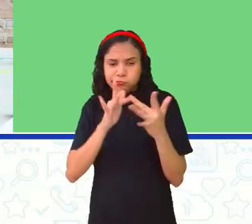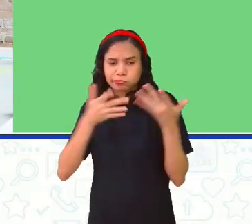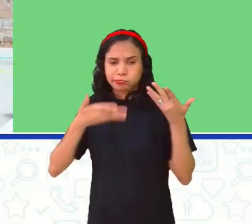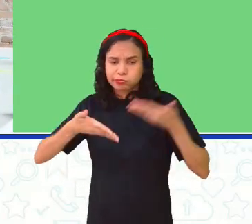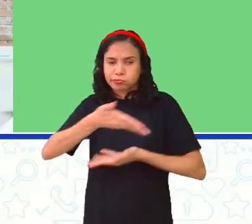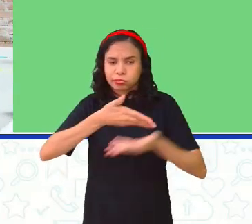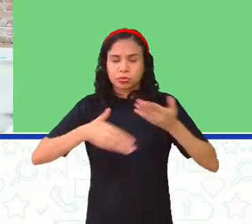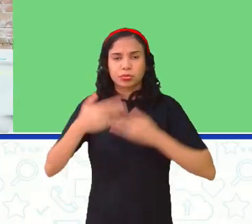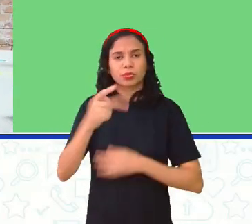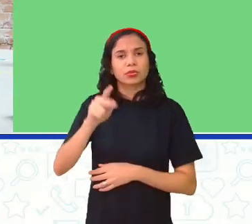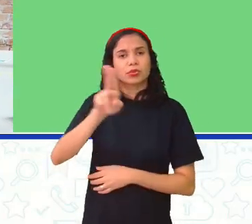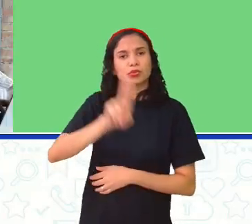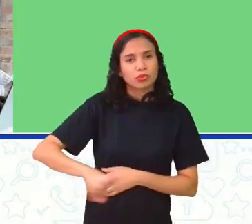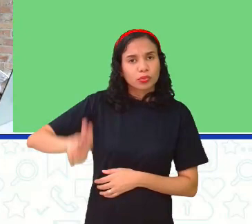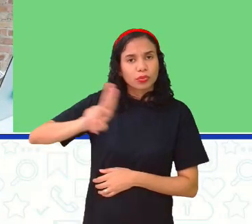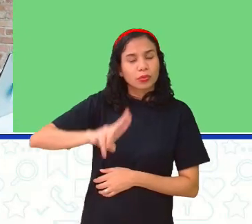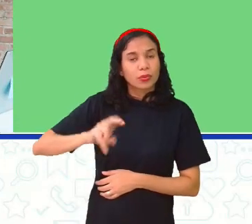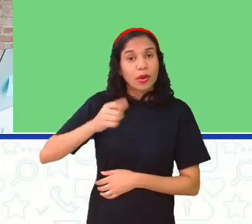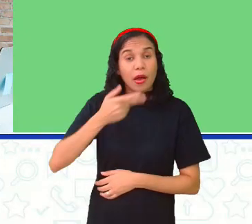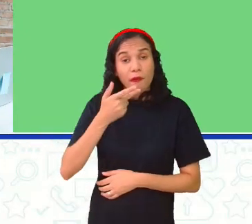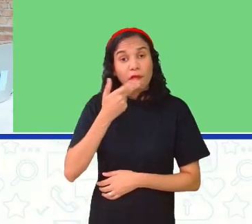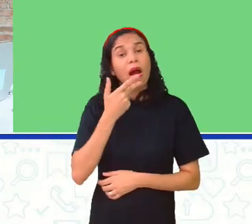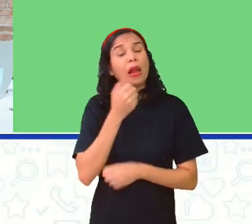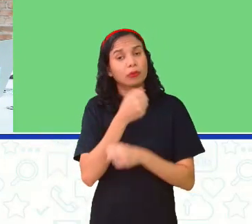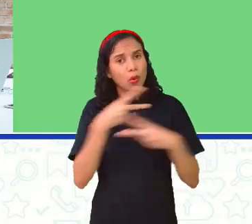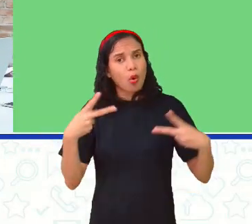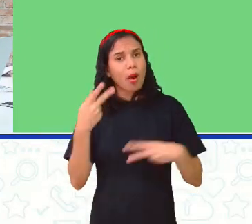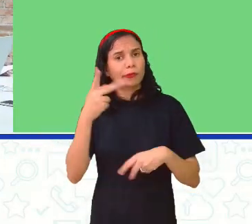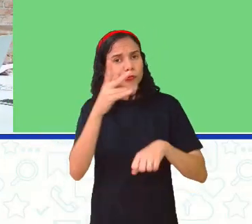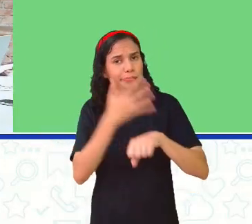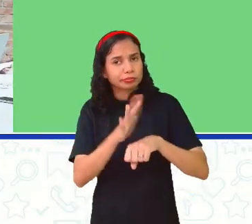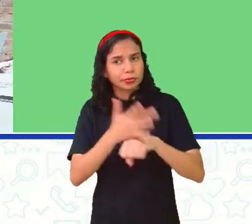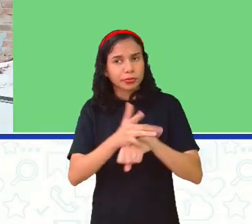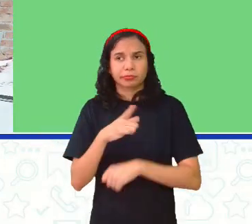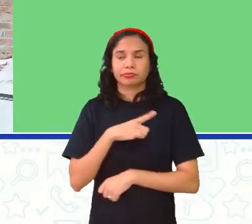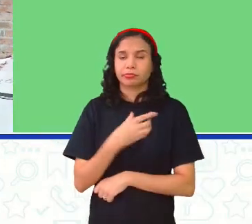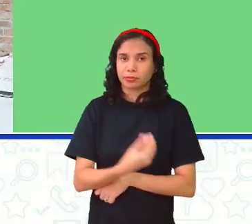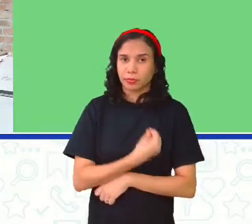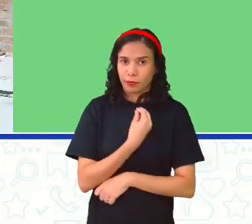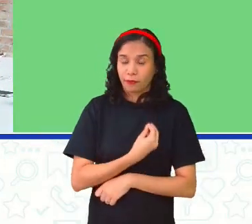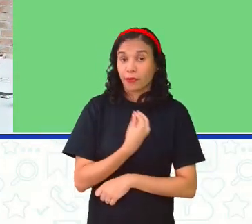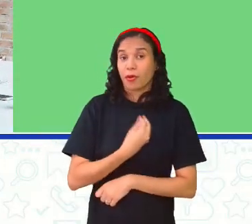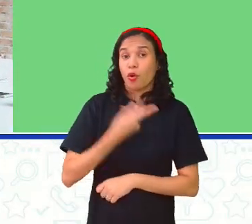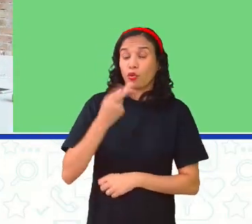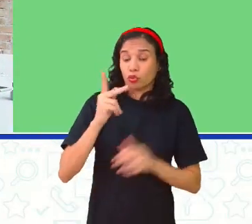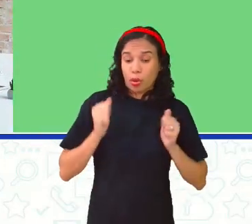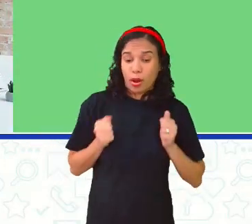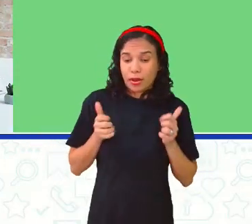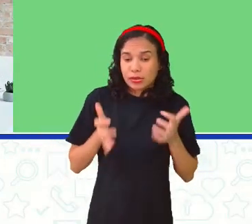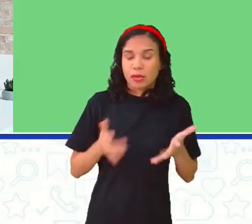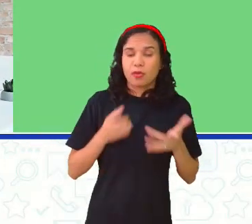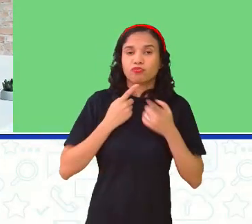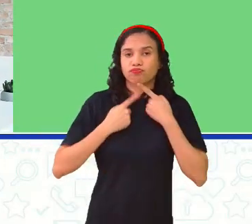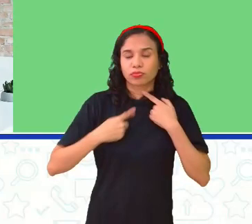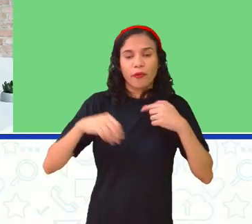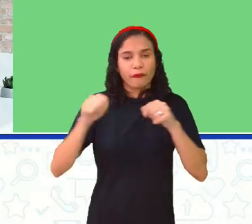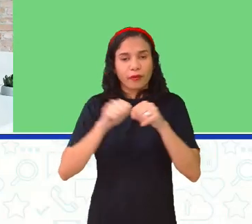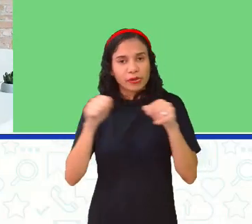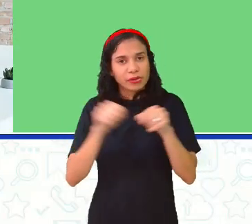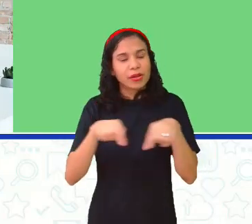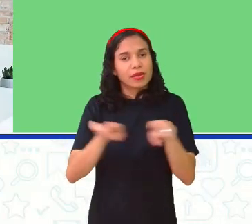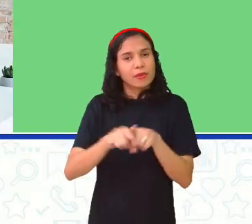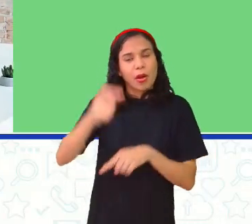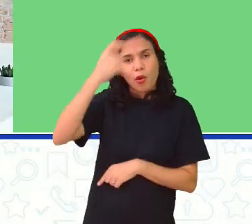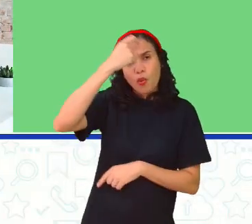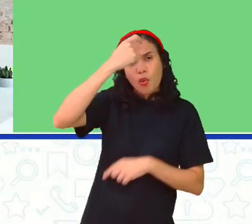você mais utiliza, cite algo que você está fazendo por ele ou que você quer que seja feito por ele e